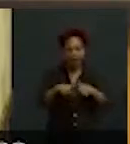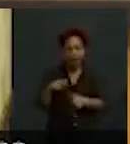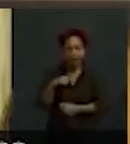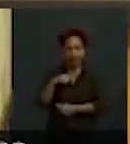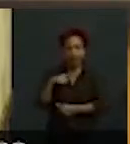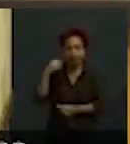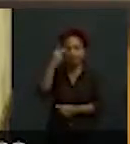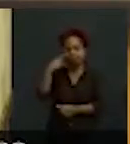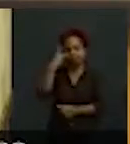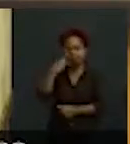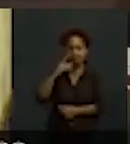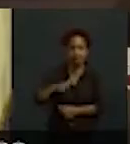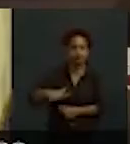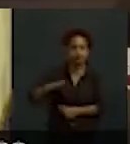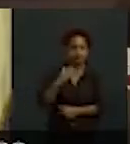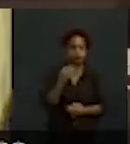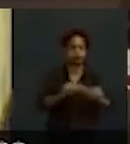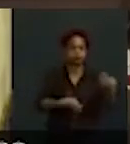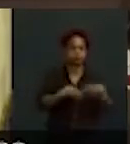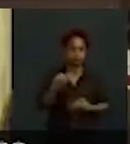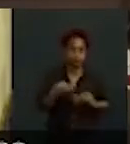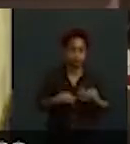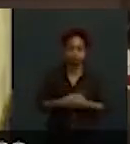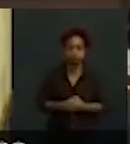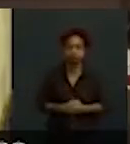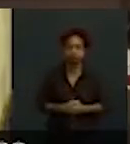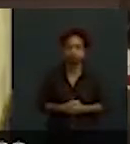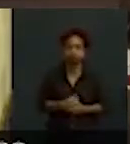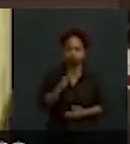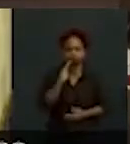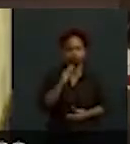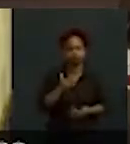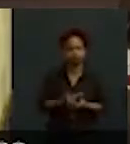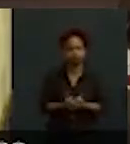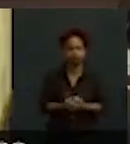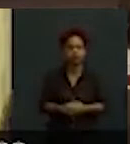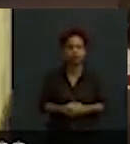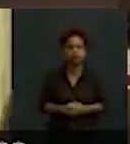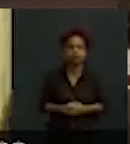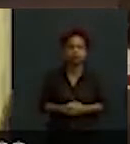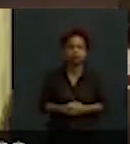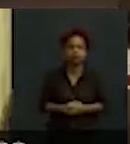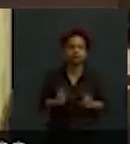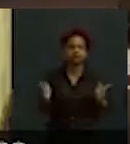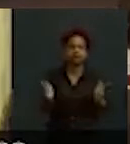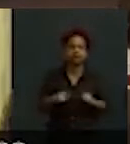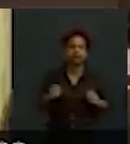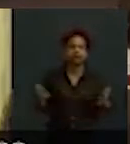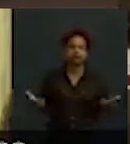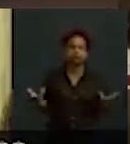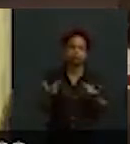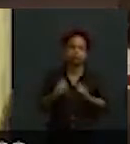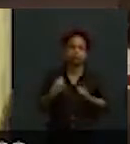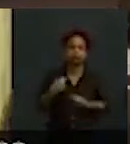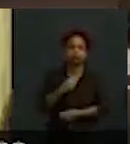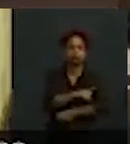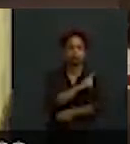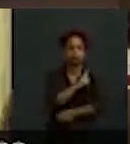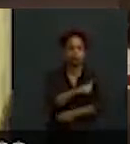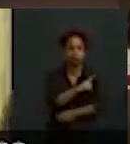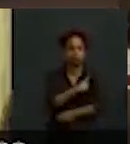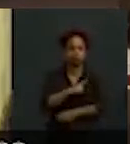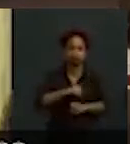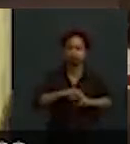da Procuradoria-Geral de Justiça, o que certamente tem contribuído para a qualificação da gestão